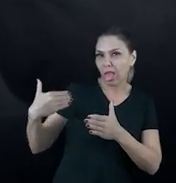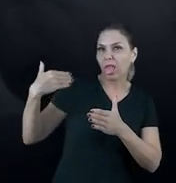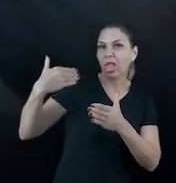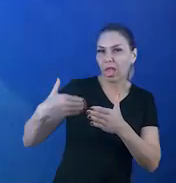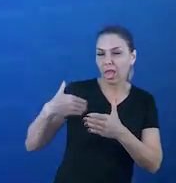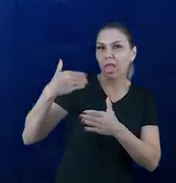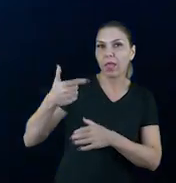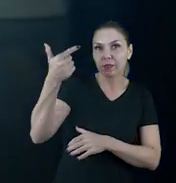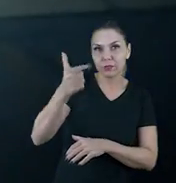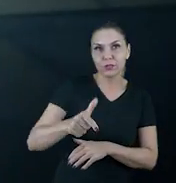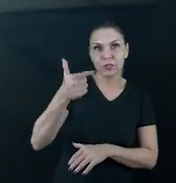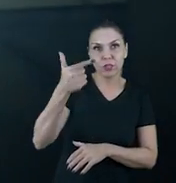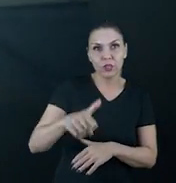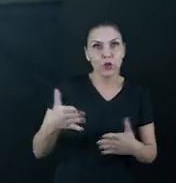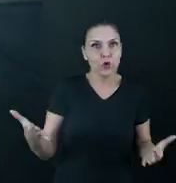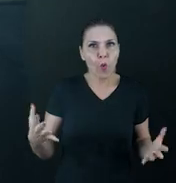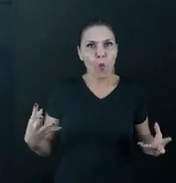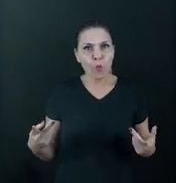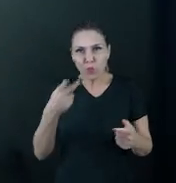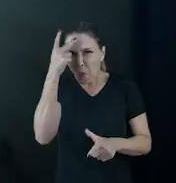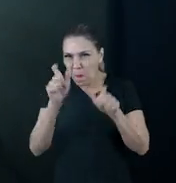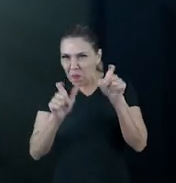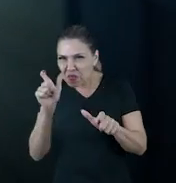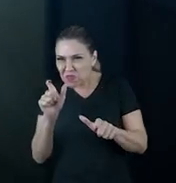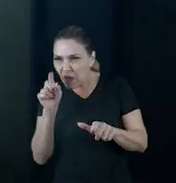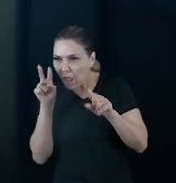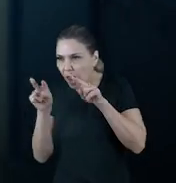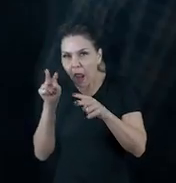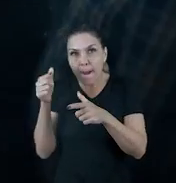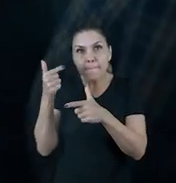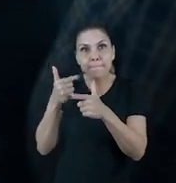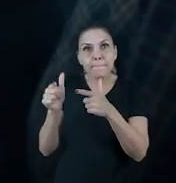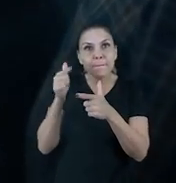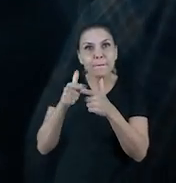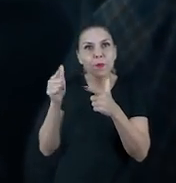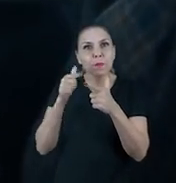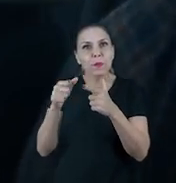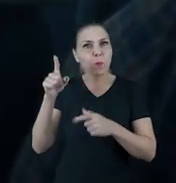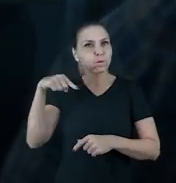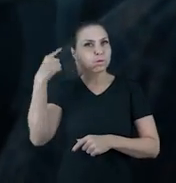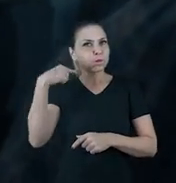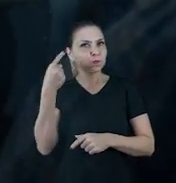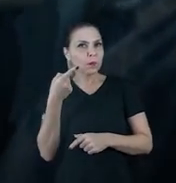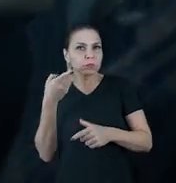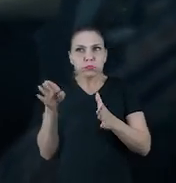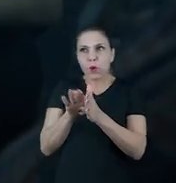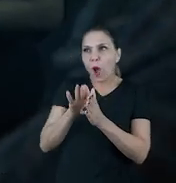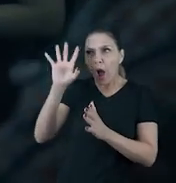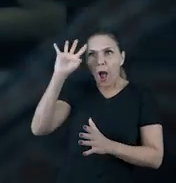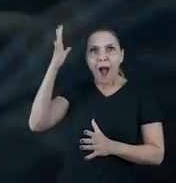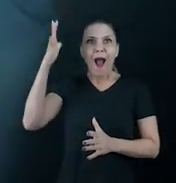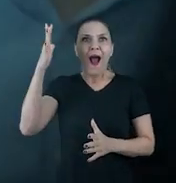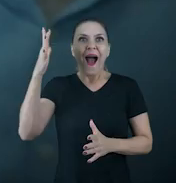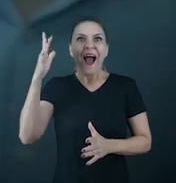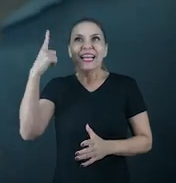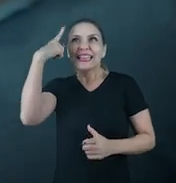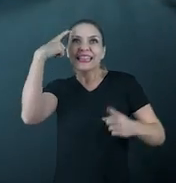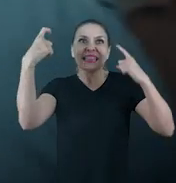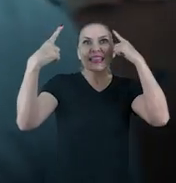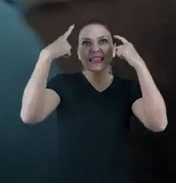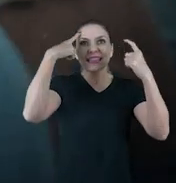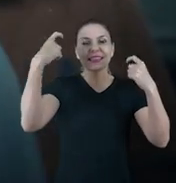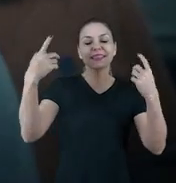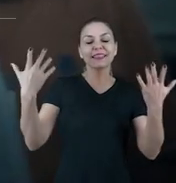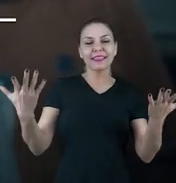muitas vezes onde todos só viam um problema um Jovem Advogado enxergou uma solução ousada e criativa